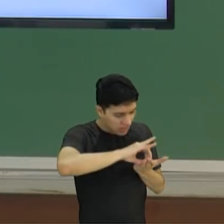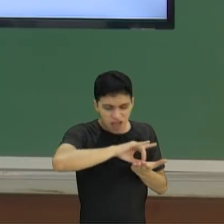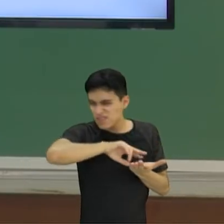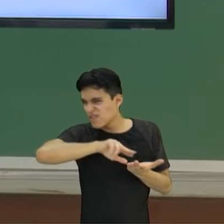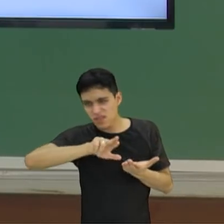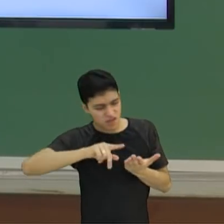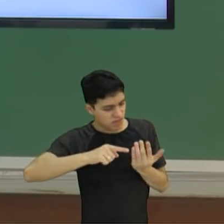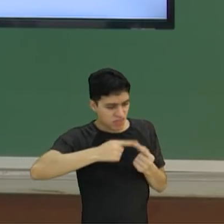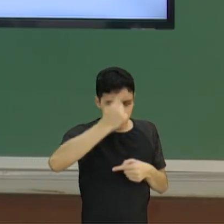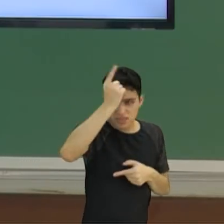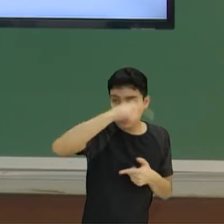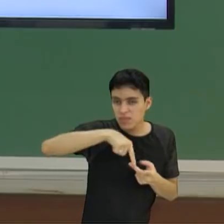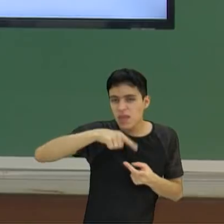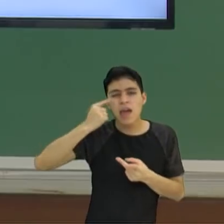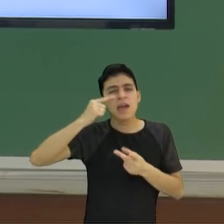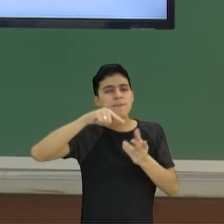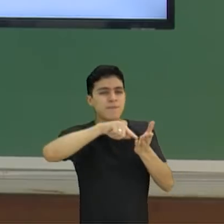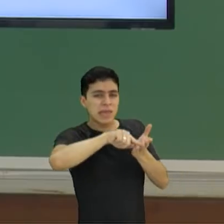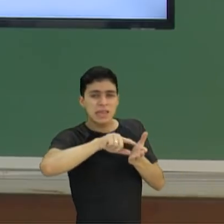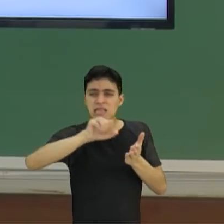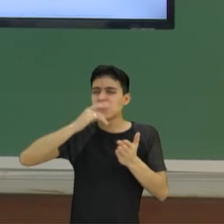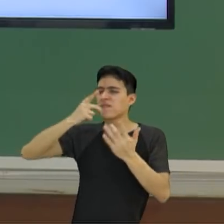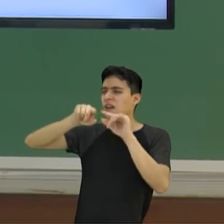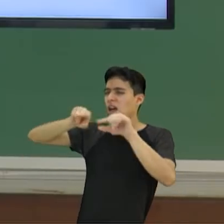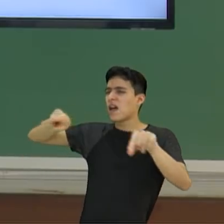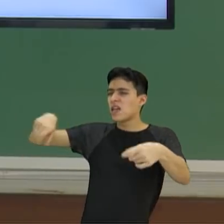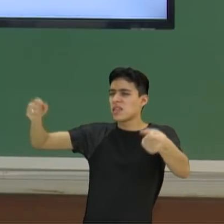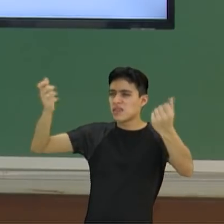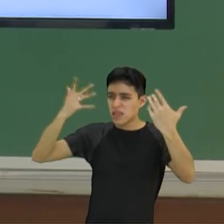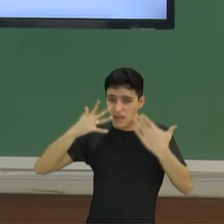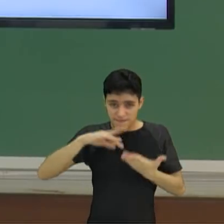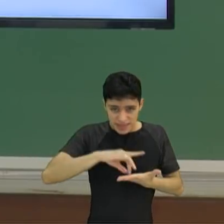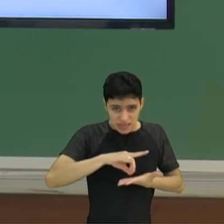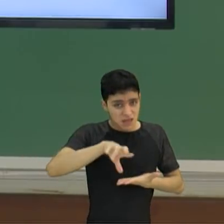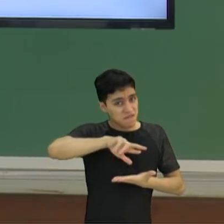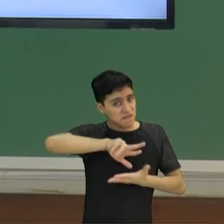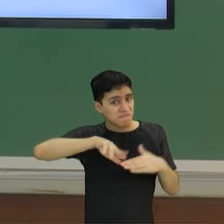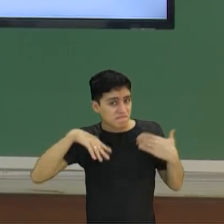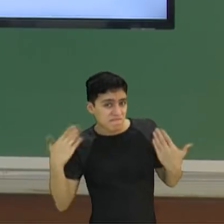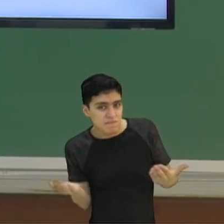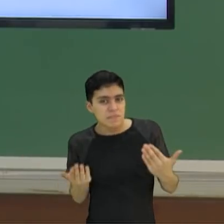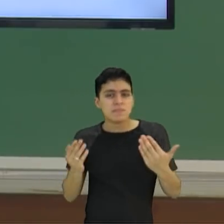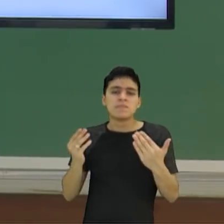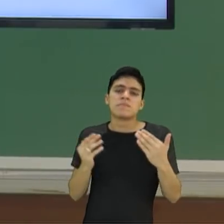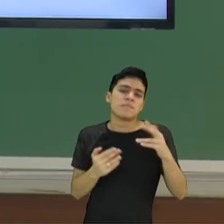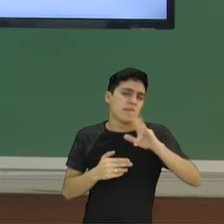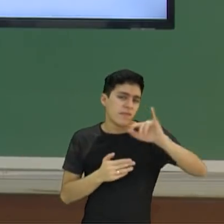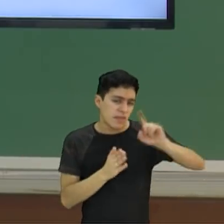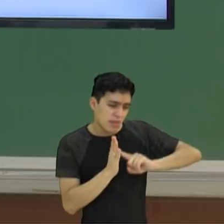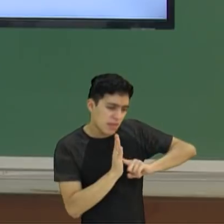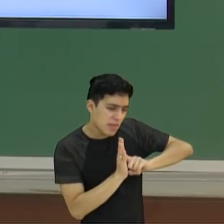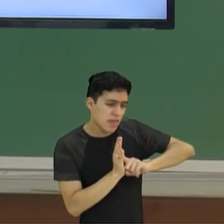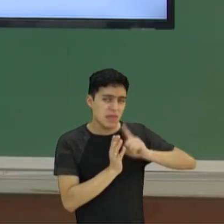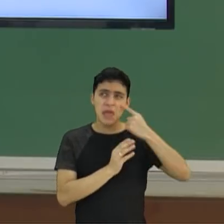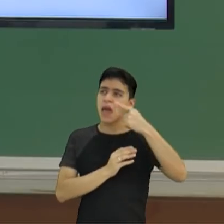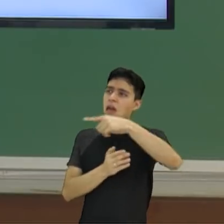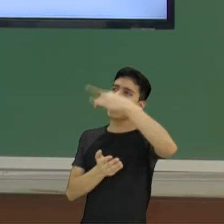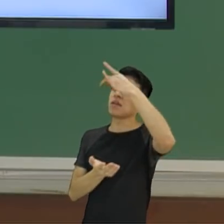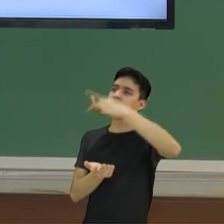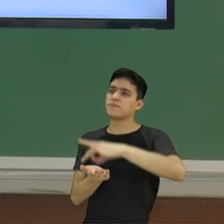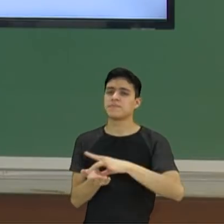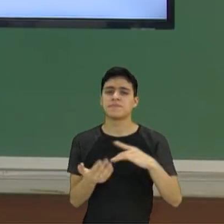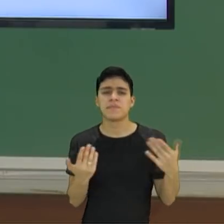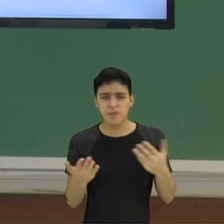você vai pesquisar se aquilo que foi dito realmente é verdade ou não. Você vai pesquisar, isso aqui